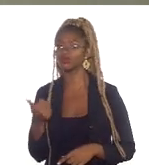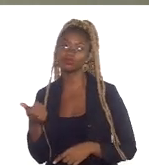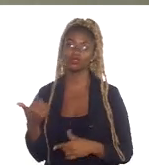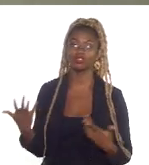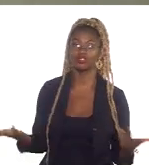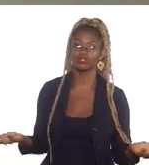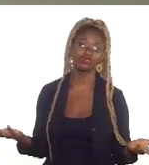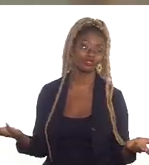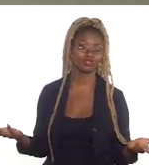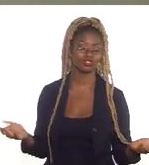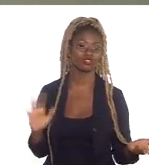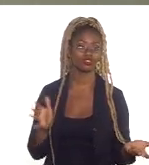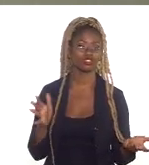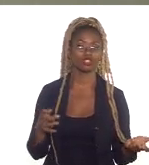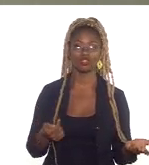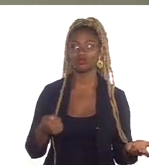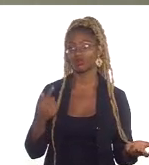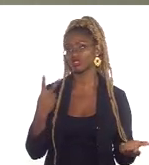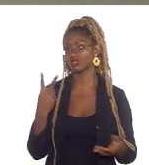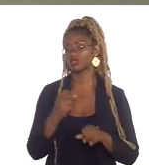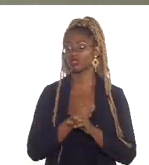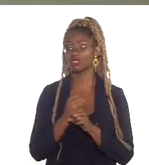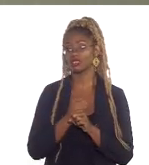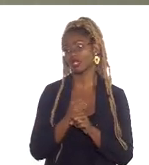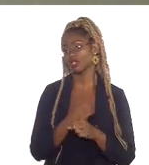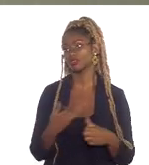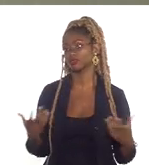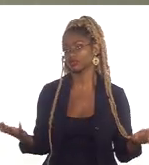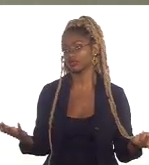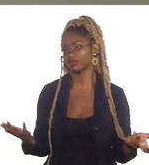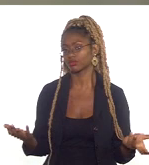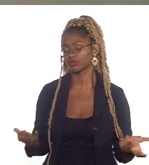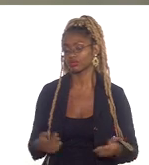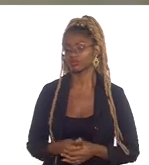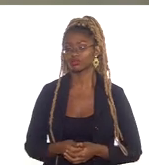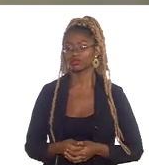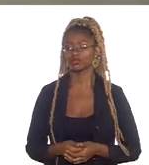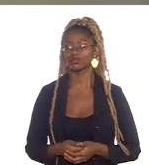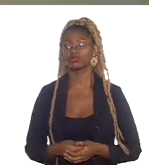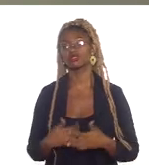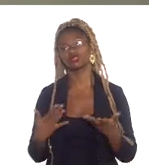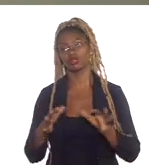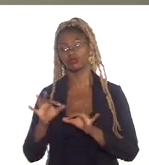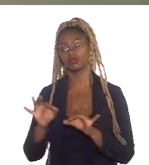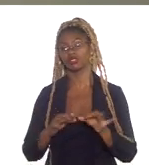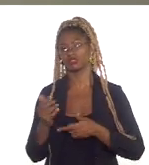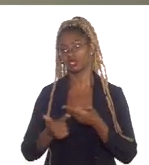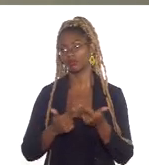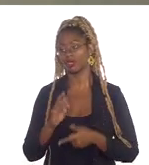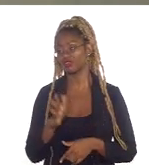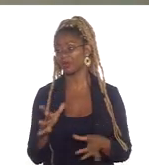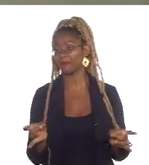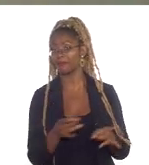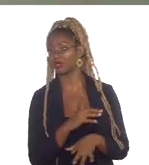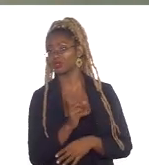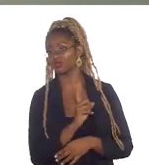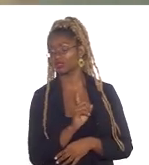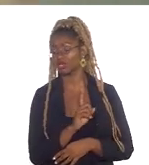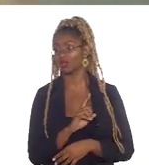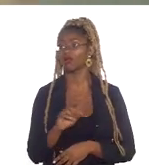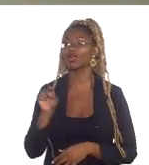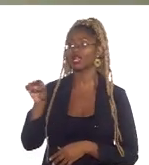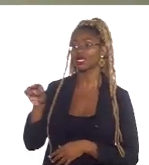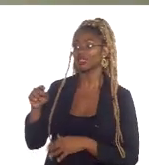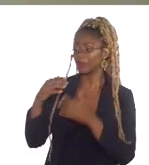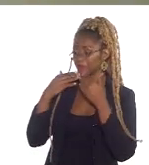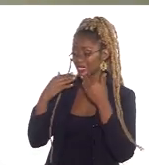passaram praticamente mais de 2 anos. Tá? Então, o plano de trabalho não é aquele que está ali escrito, é aquilo que seria apresentado